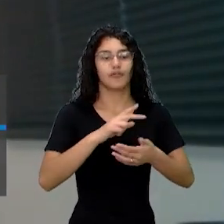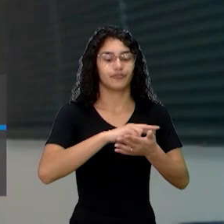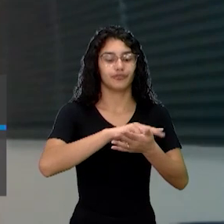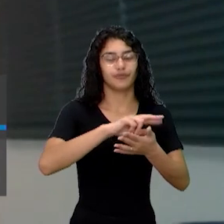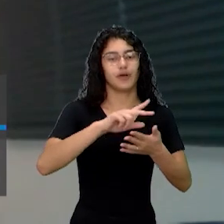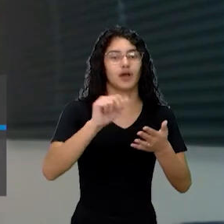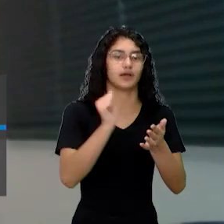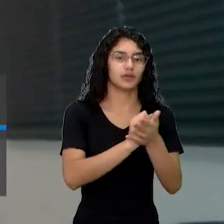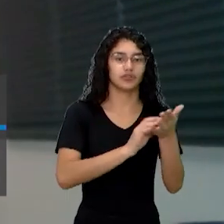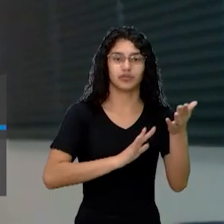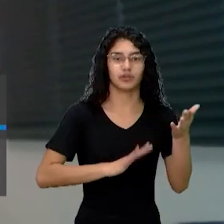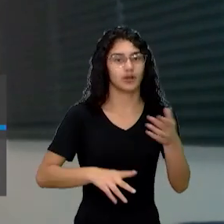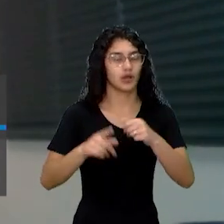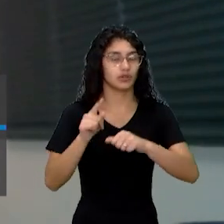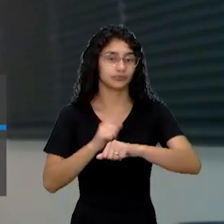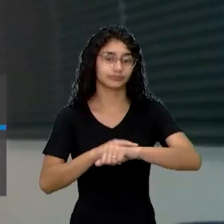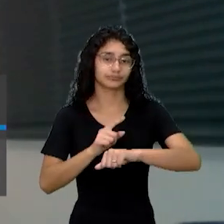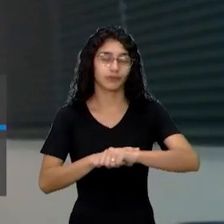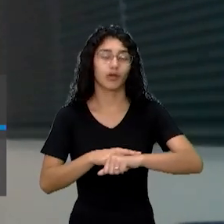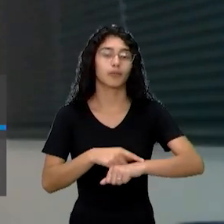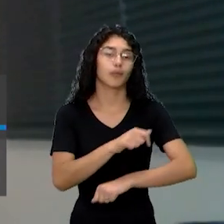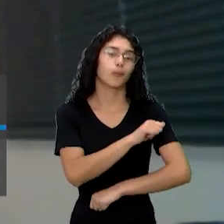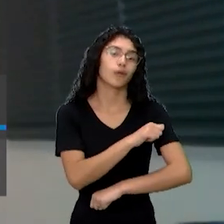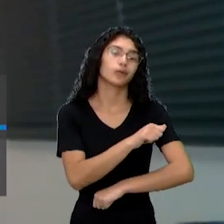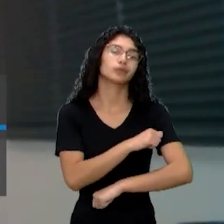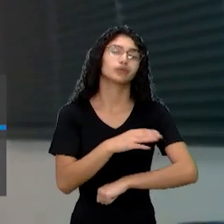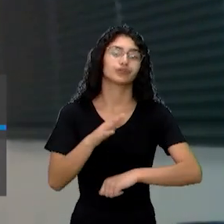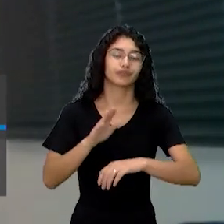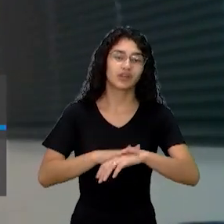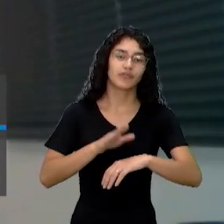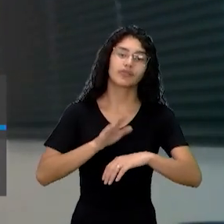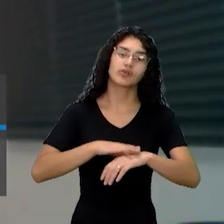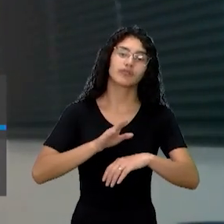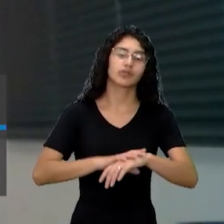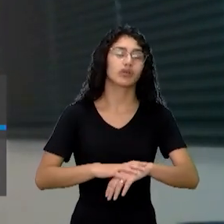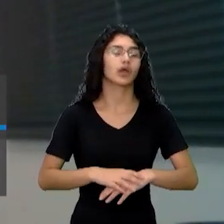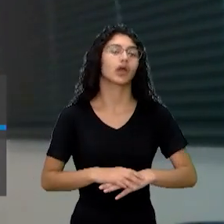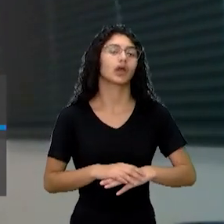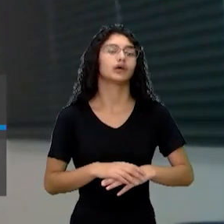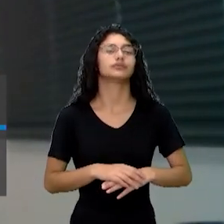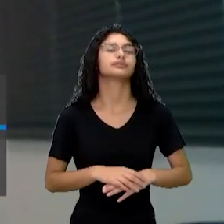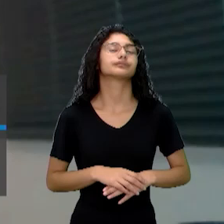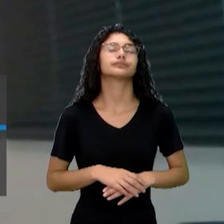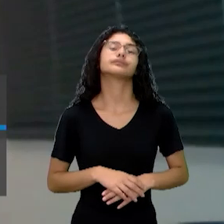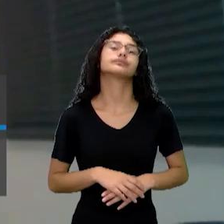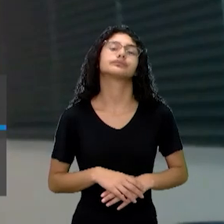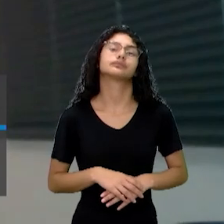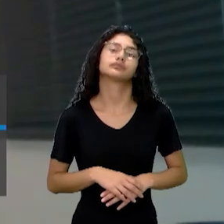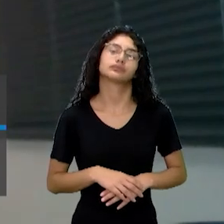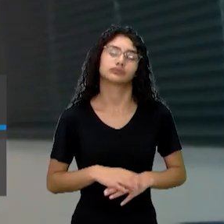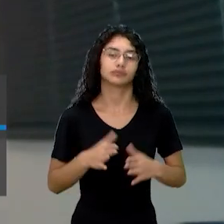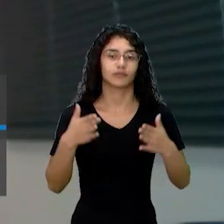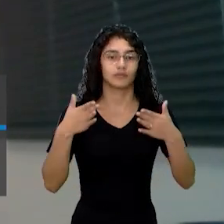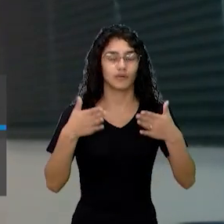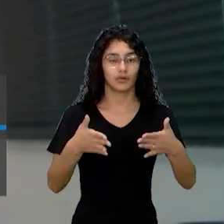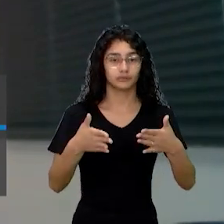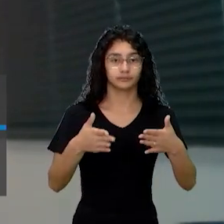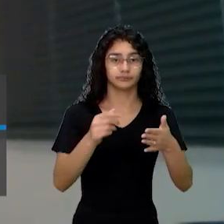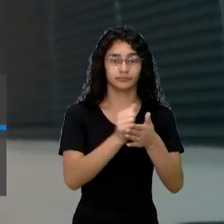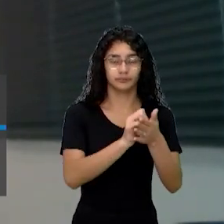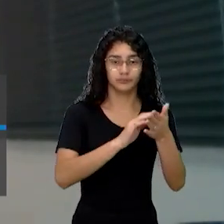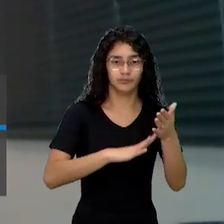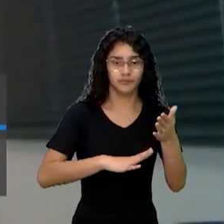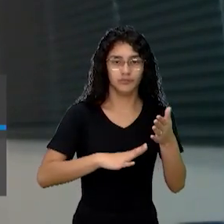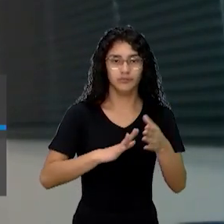aluno para que ele possa se manter ocupado ali e ficar envolvido em alguma atividade específica,